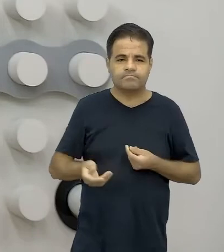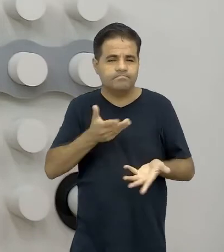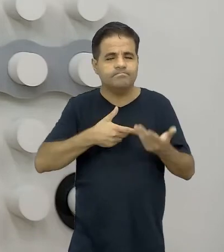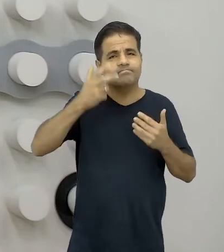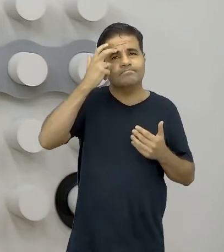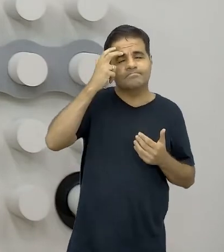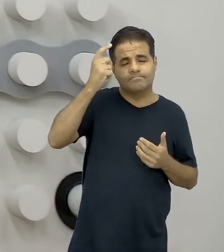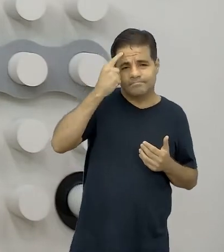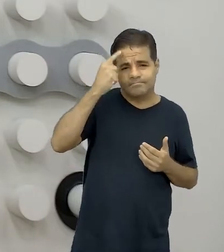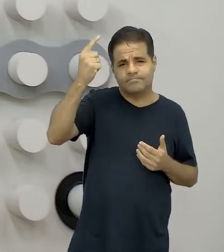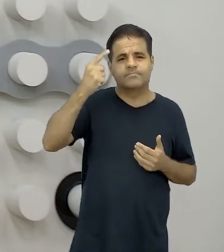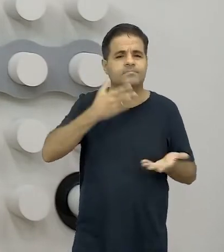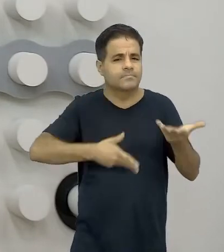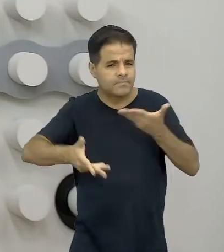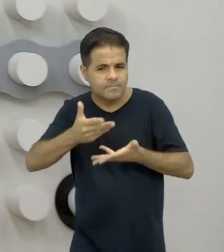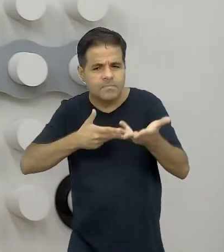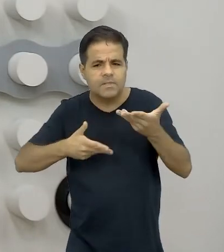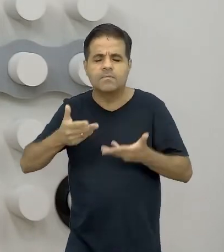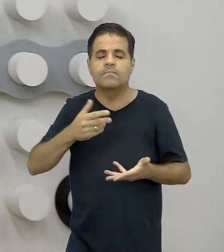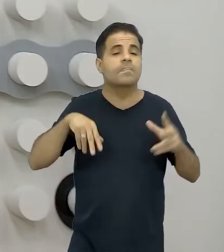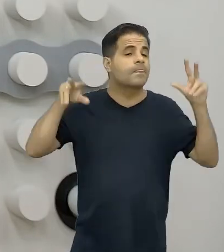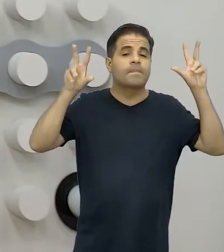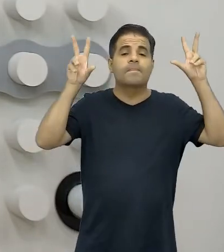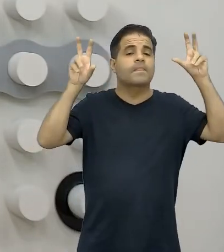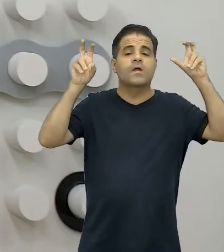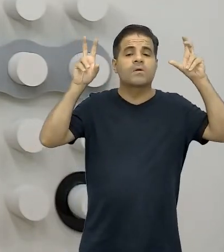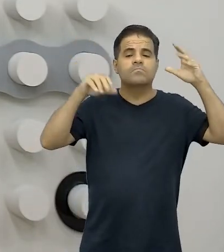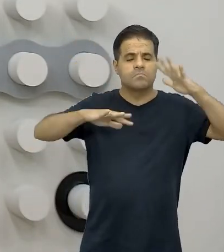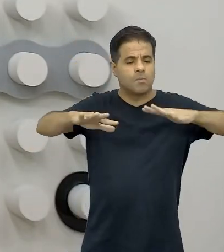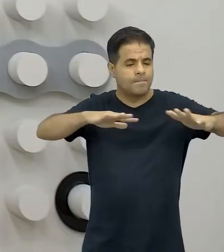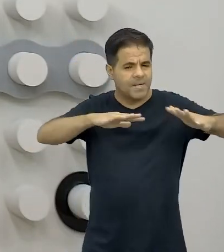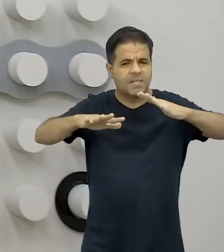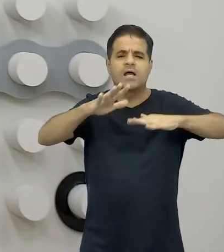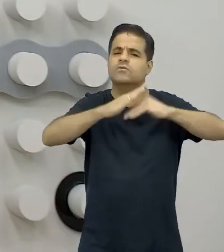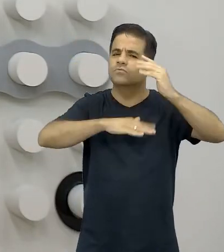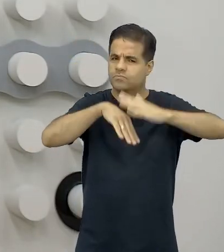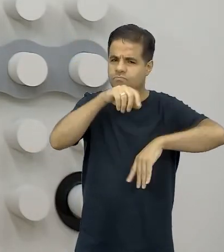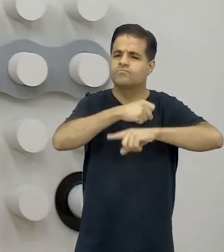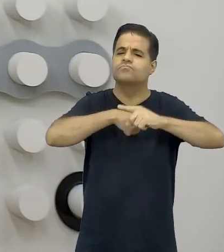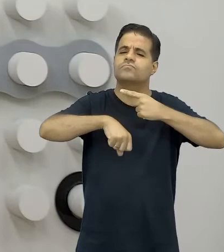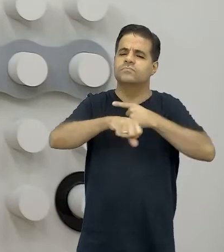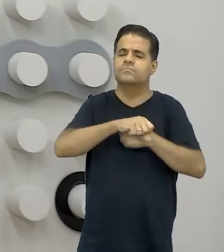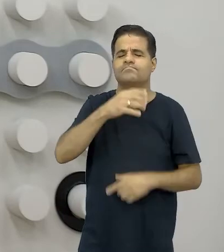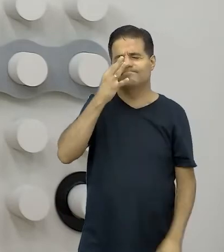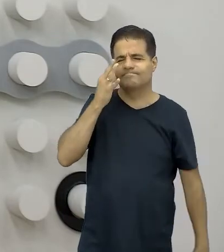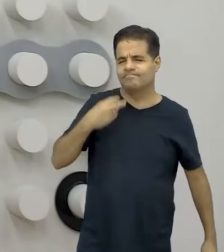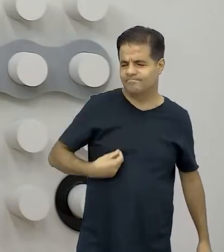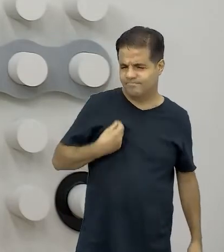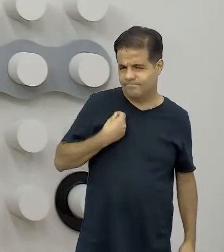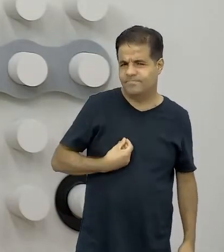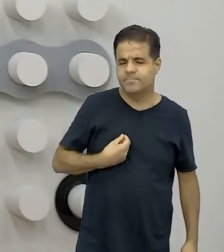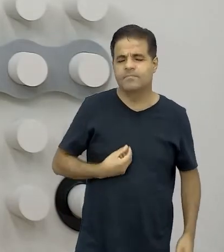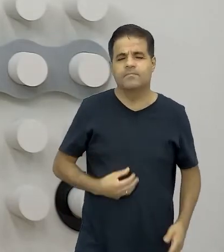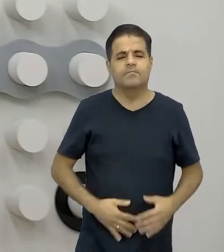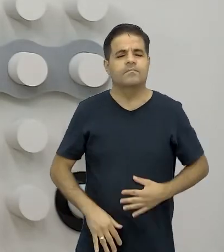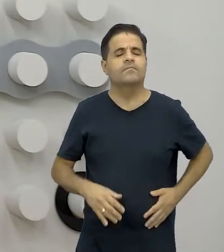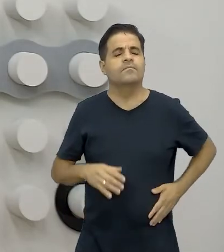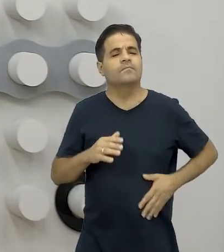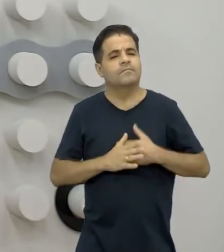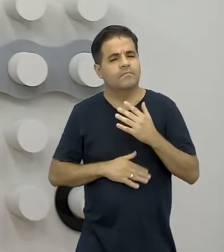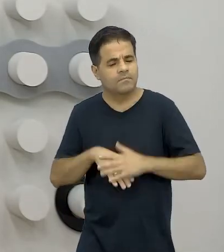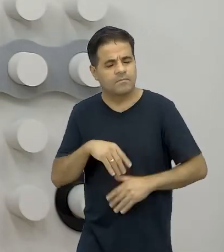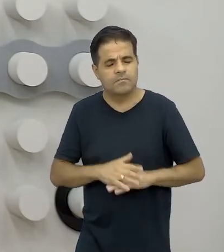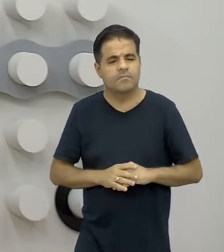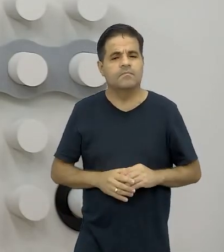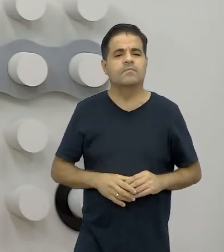intelectual, vamos dizer assim, na questão da mobilidade social e a gente vivenciar isso mesmo, né, na prática,